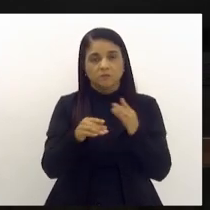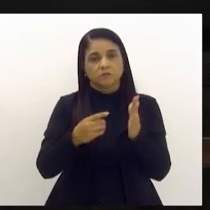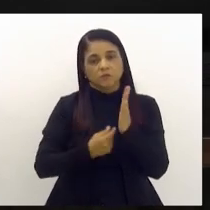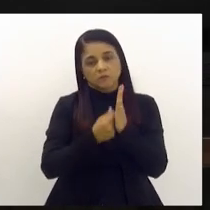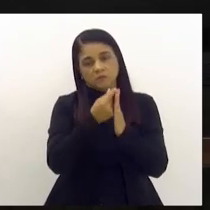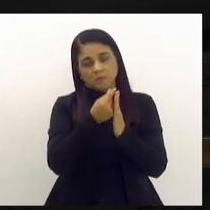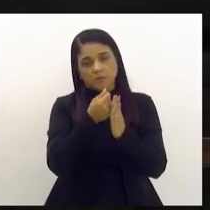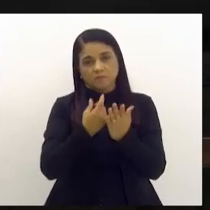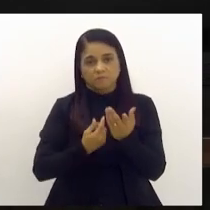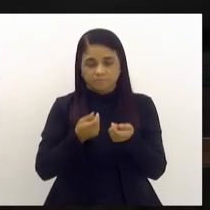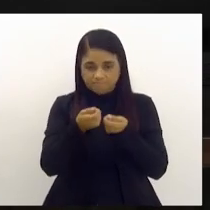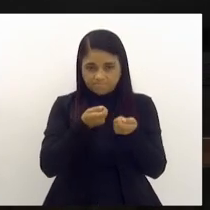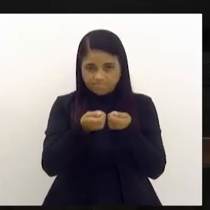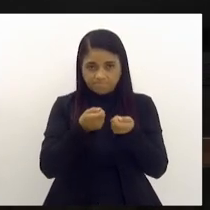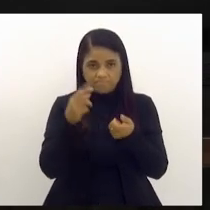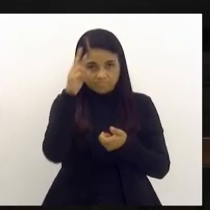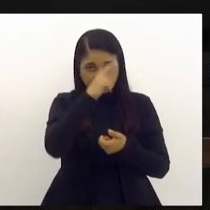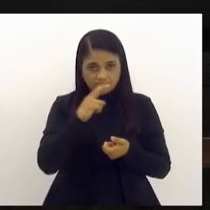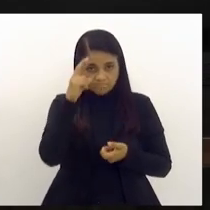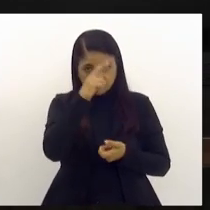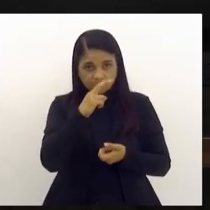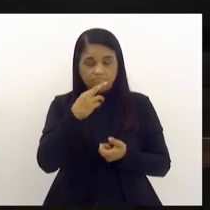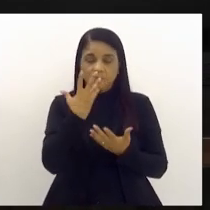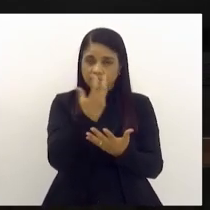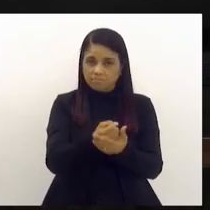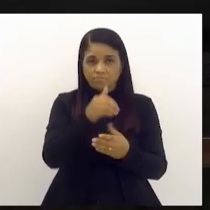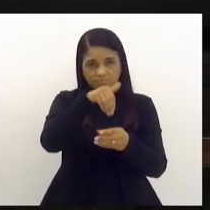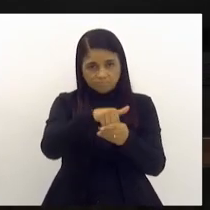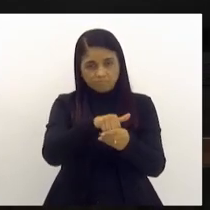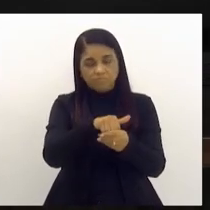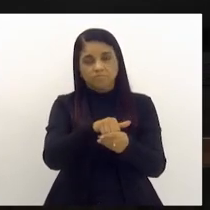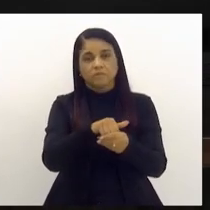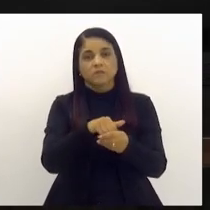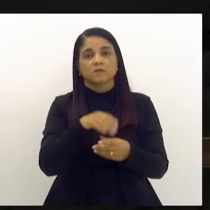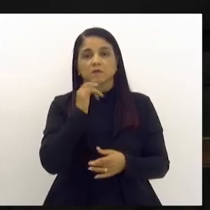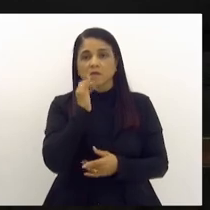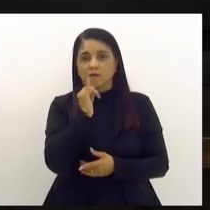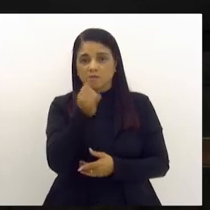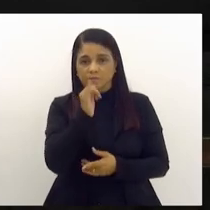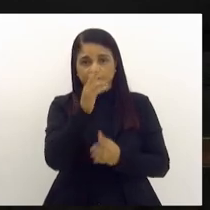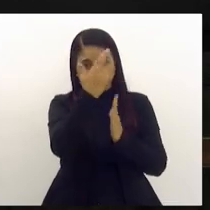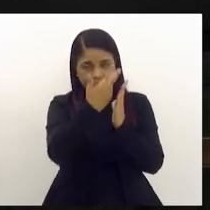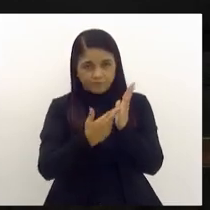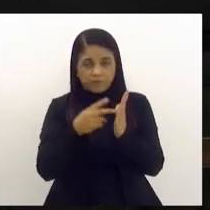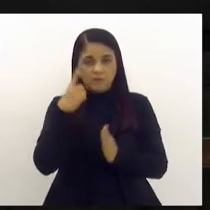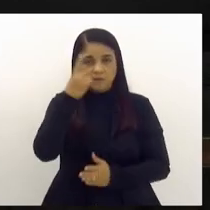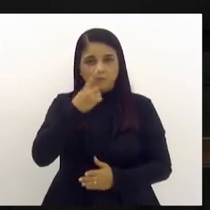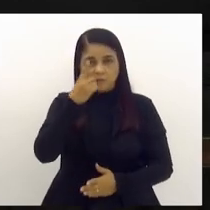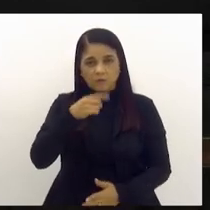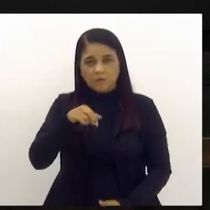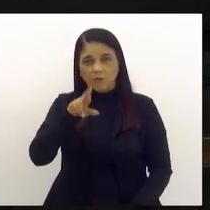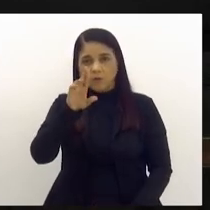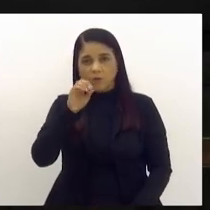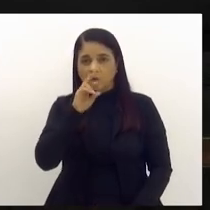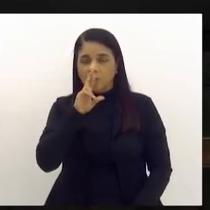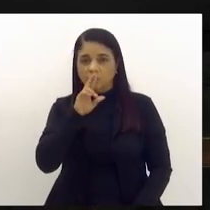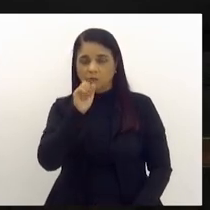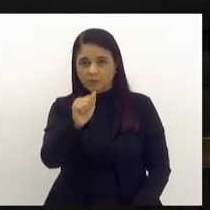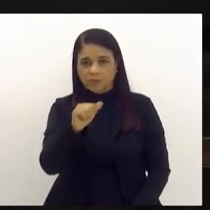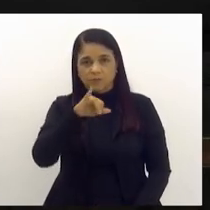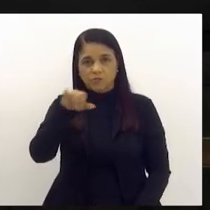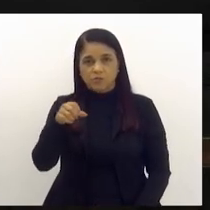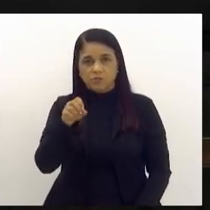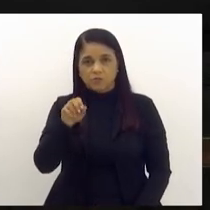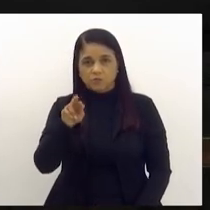orçamento, finanças, fiscalização financeira e controle, favorável. Relatores, deputados Rodrigo Amorim, Jorge